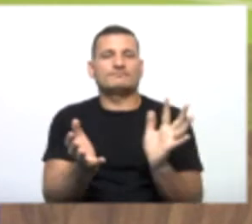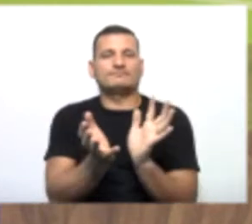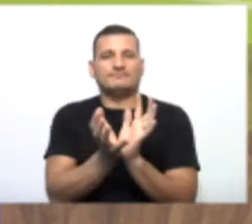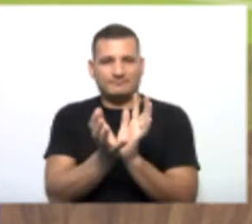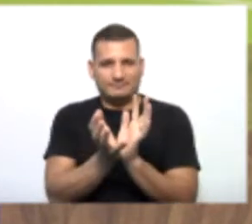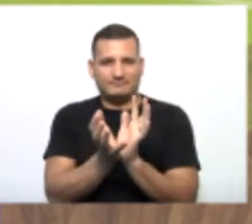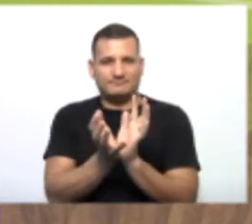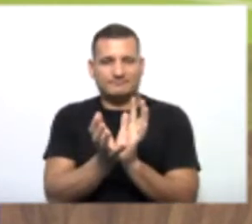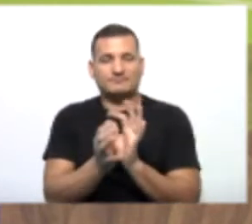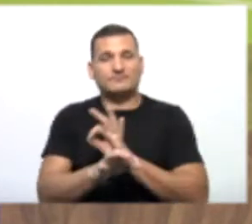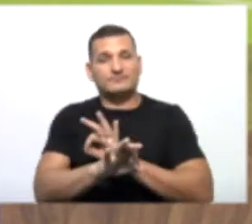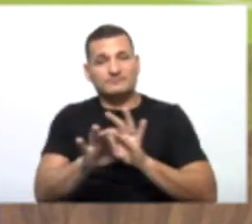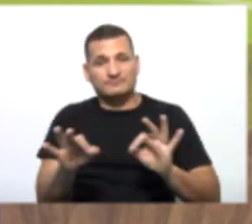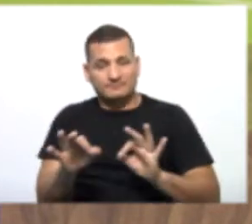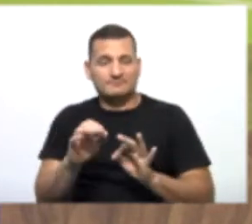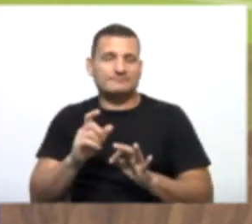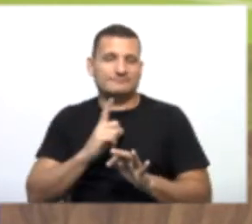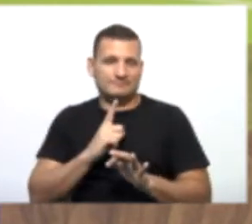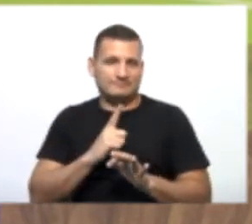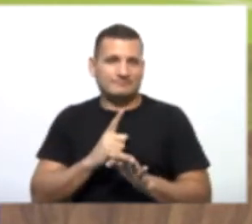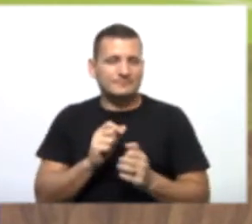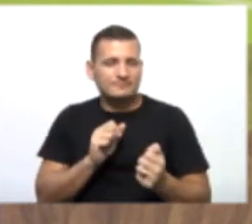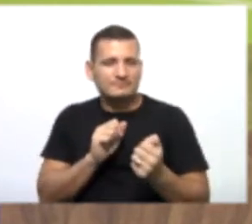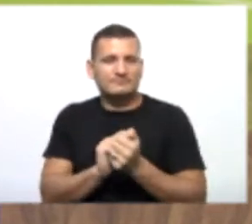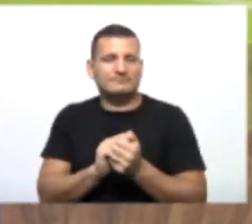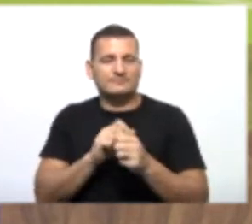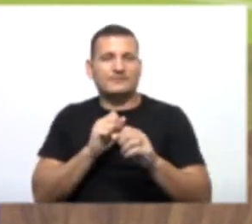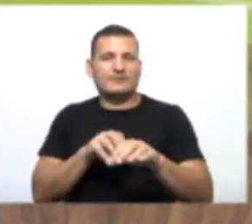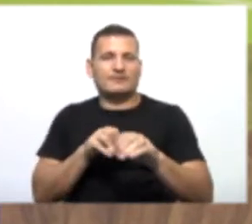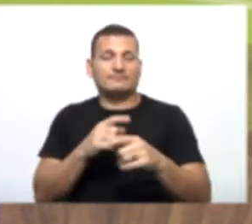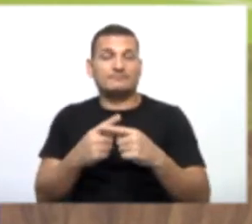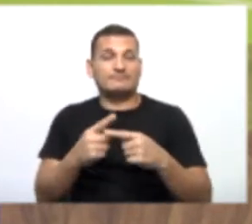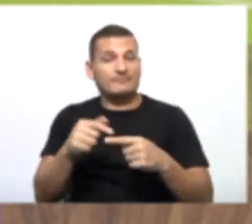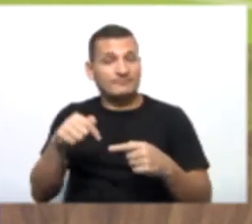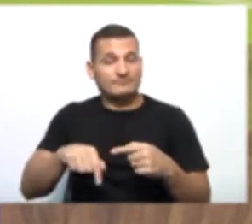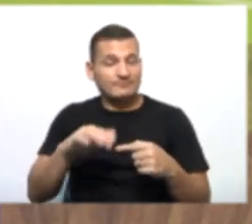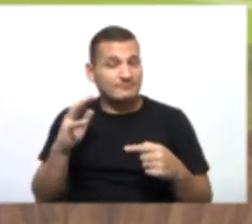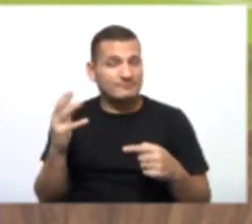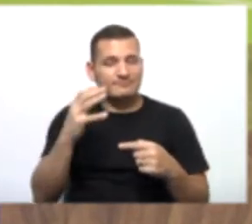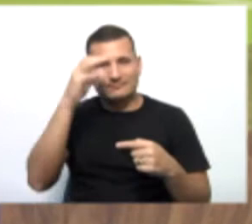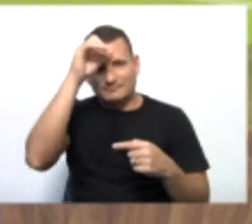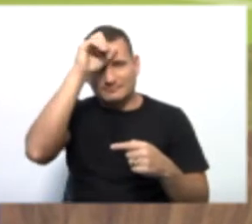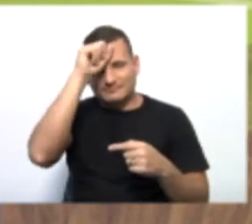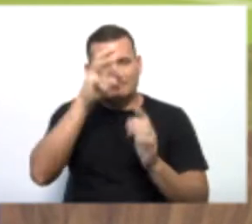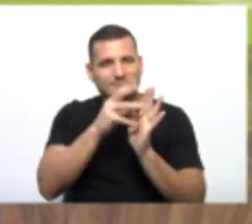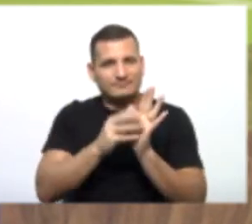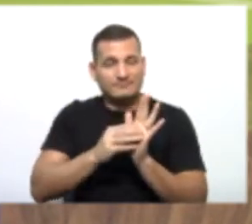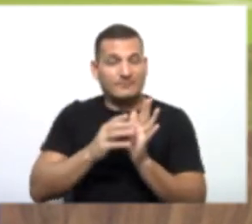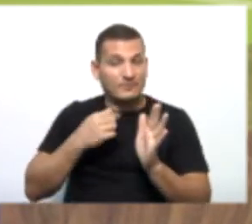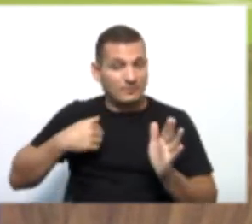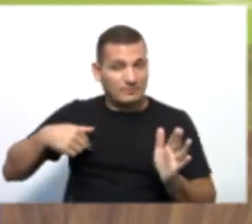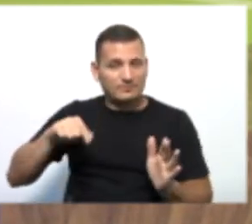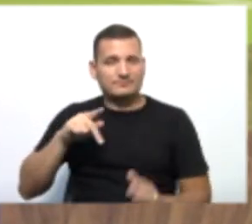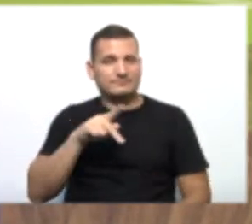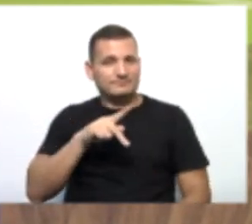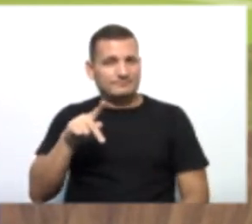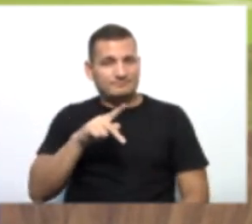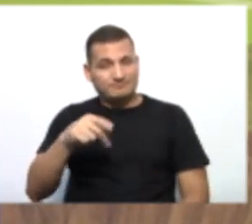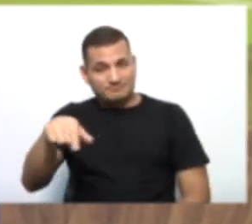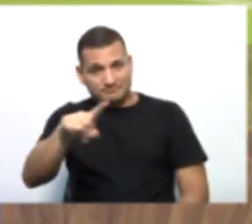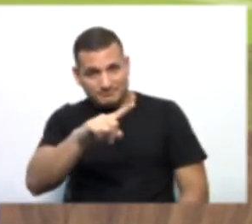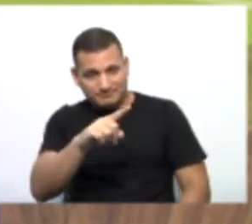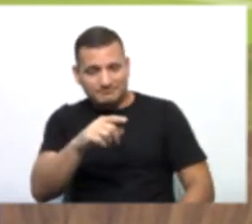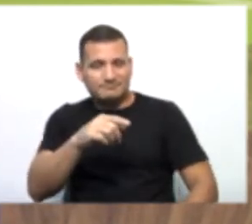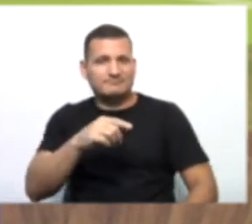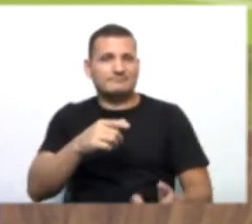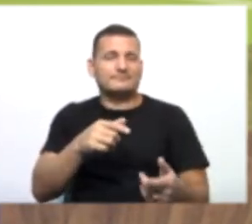maravilhosa, né, que nos acompanha aqui nessa aula, porque aqui todo mundo aprende o conteúdo. Somos nós, professores, com vocês comentando aí com o